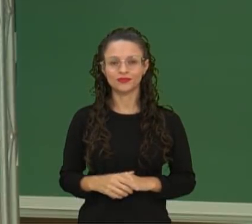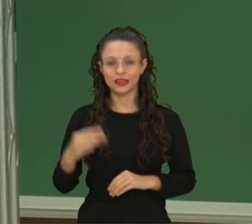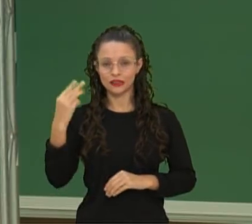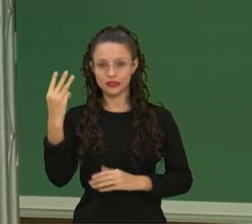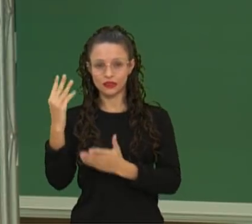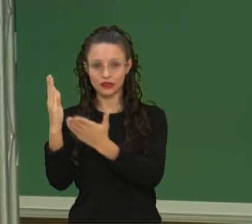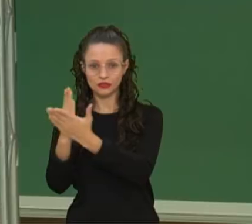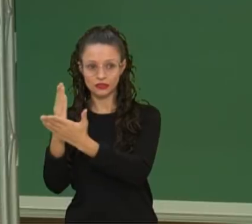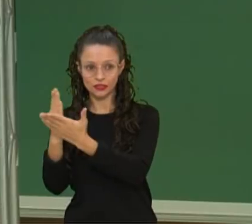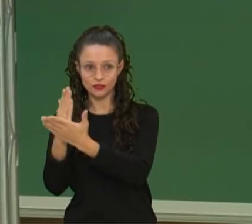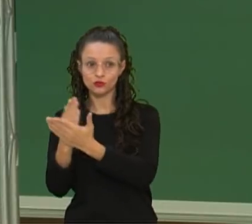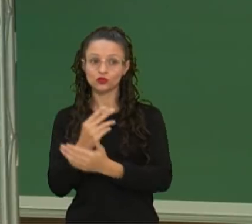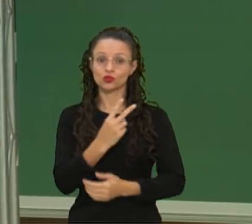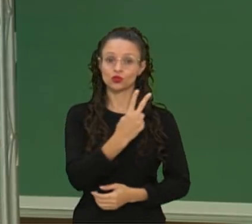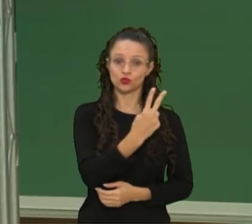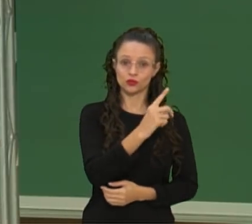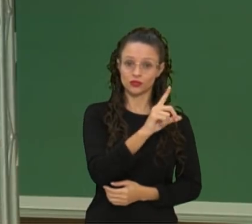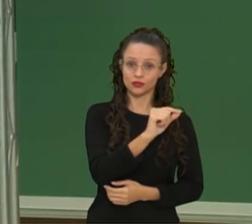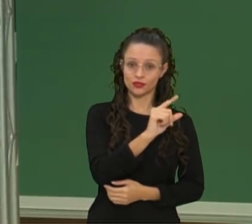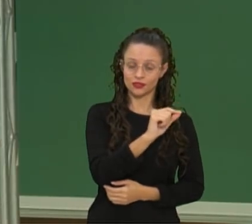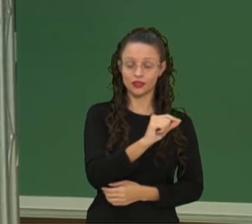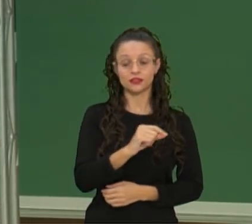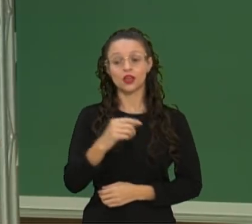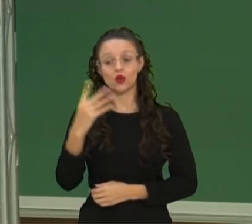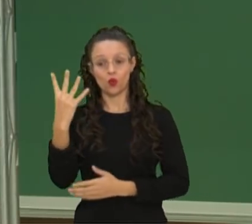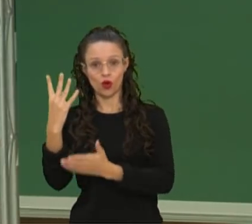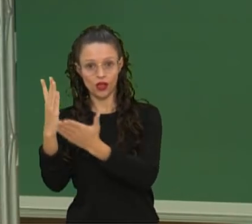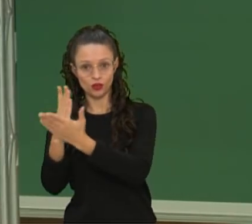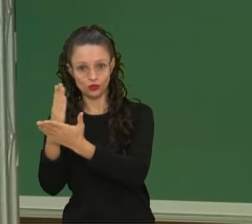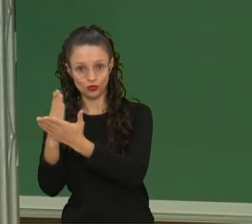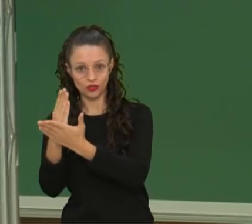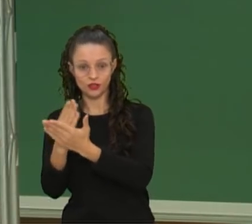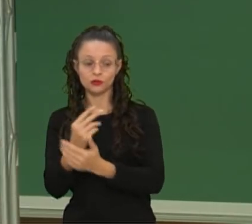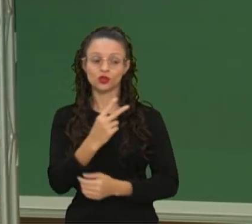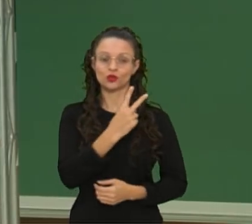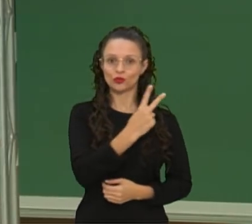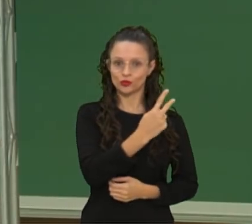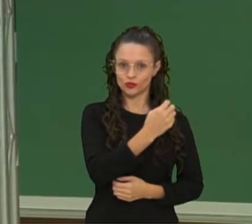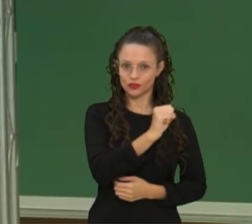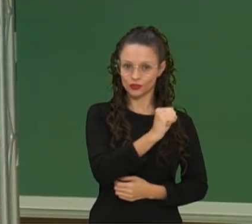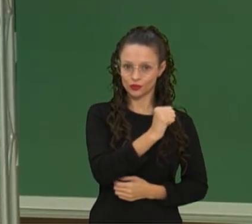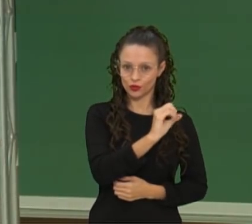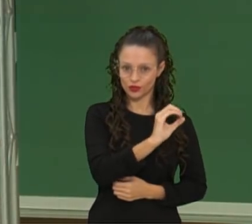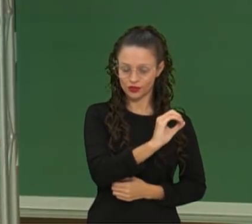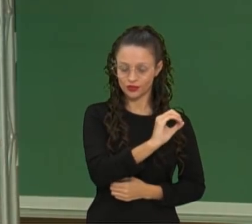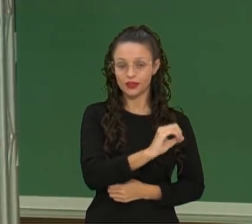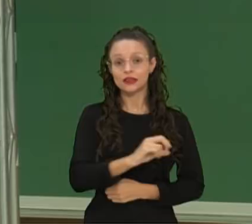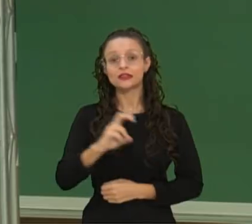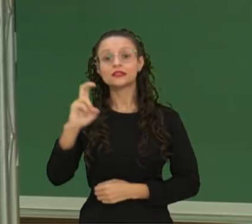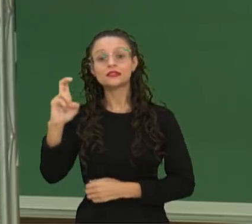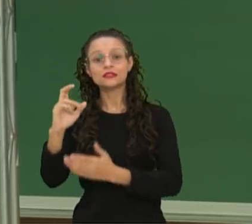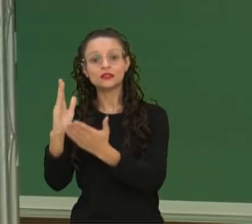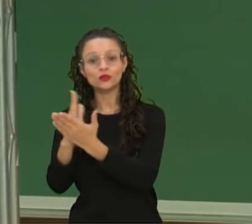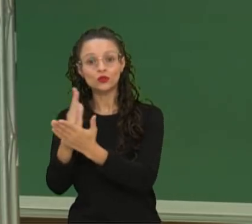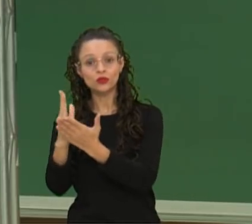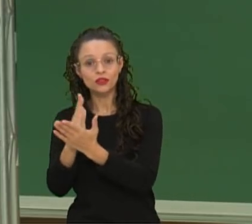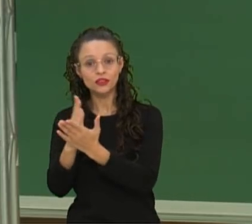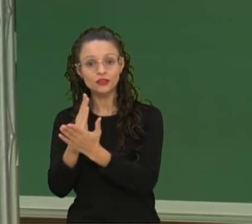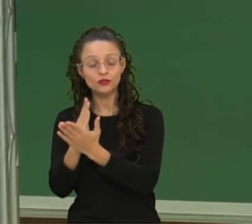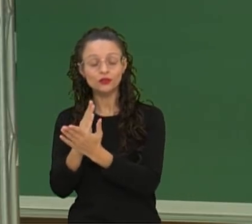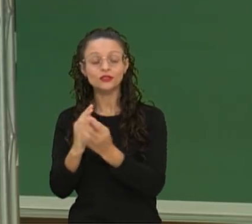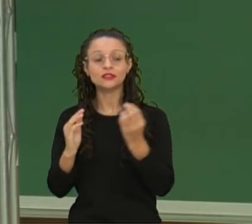vezes 3, 210. Para 4 livros, 280. 5 livros, R$